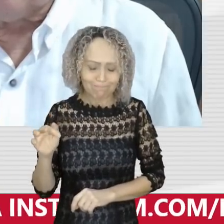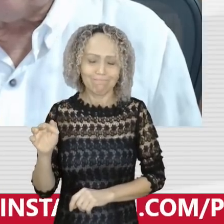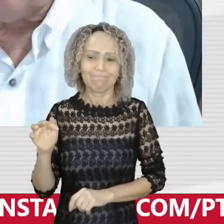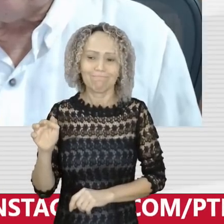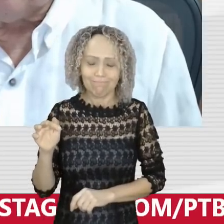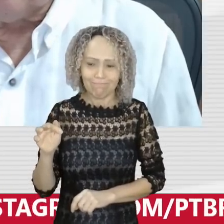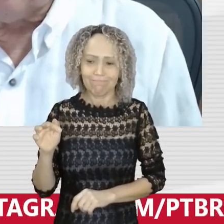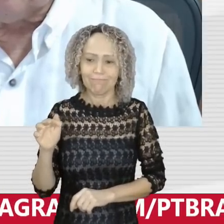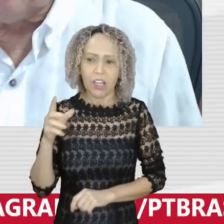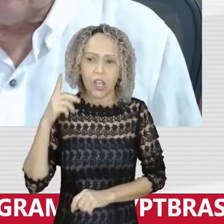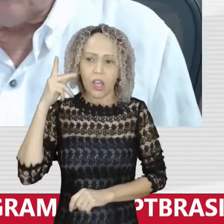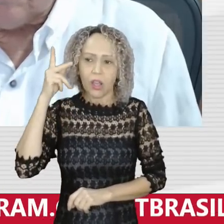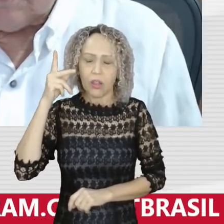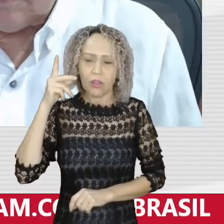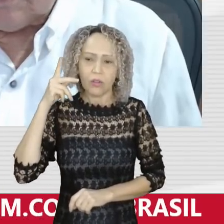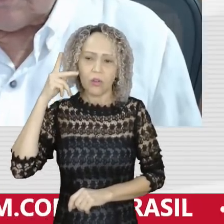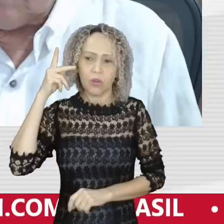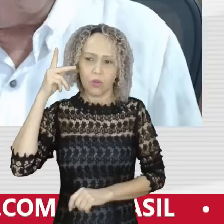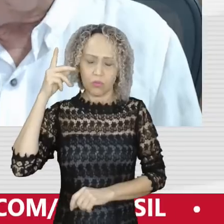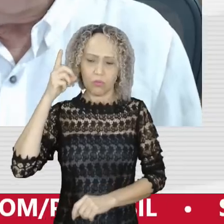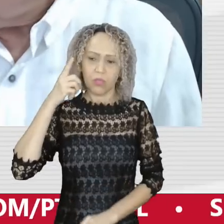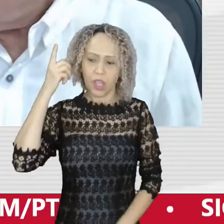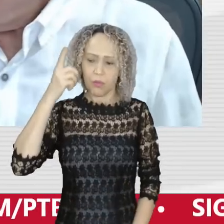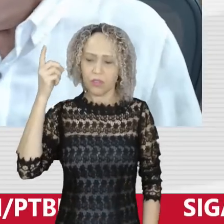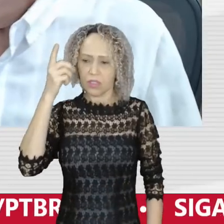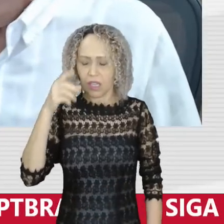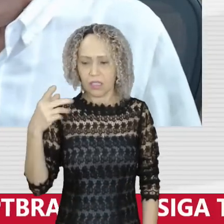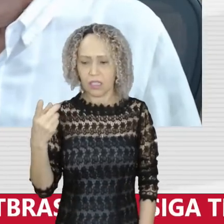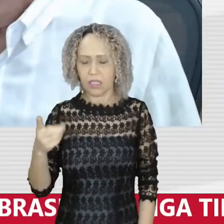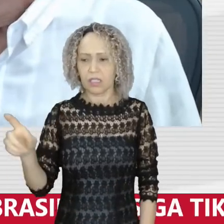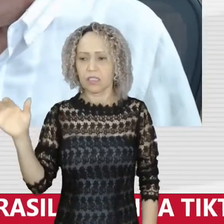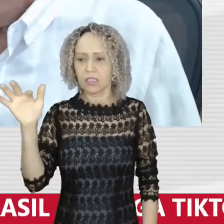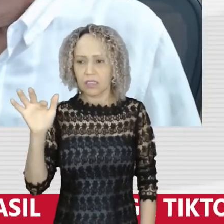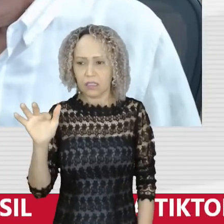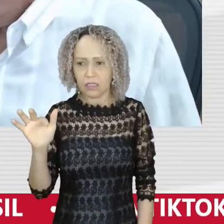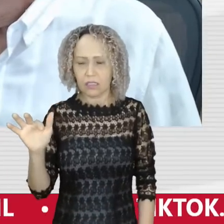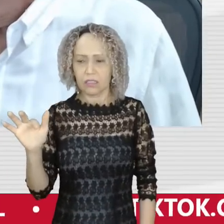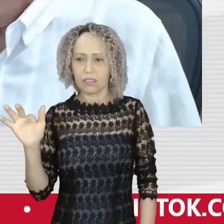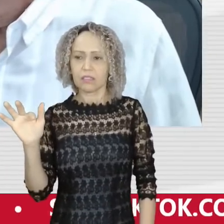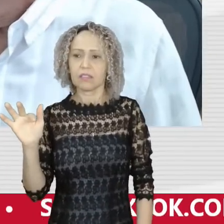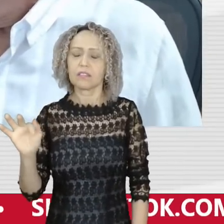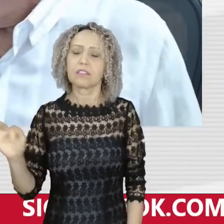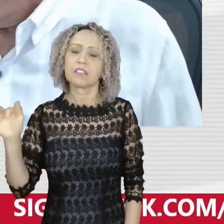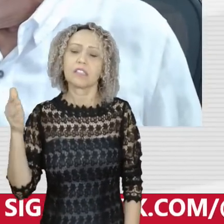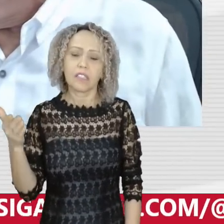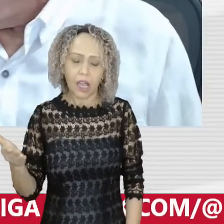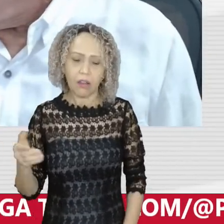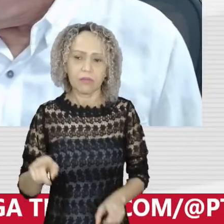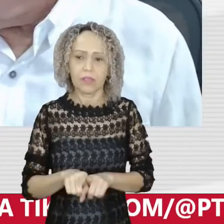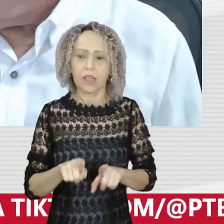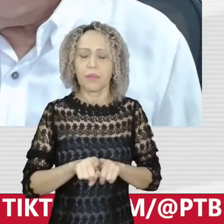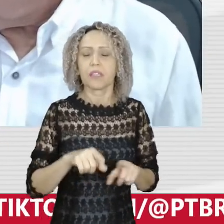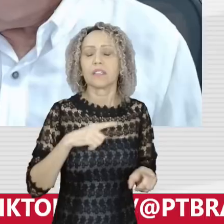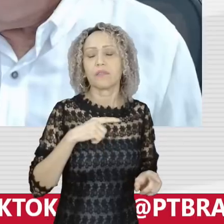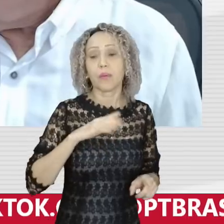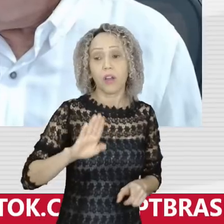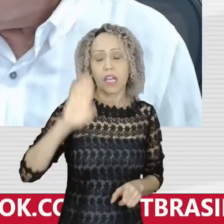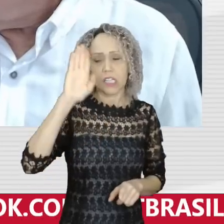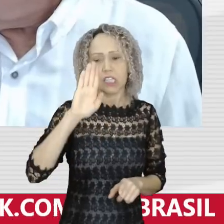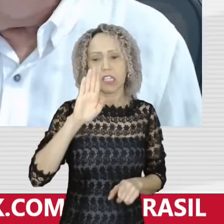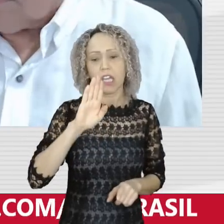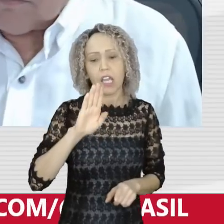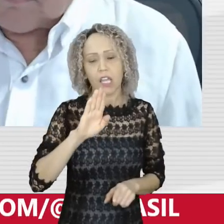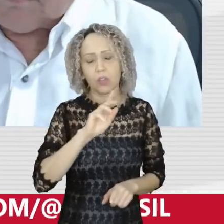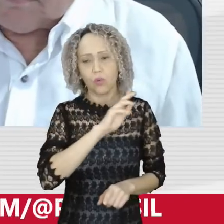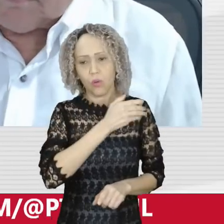Então, tivemos esse bom desempenho. Nosso candidato ao governo também é um professor, o Leandro Graes, que teve